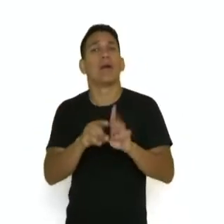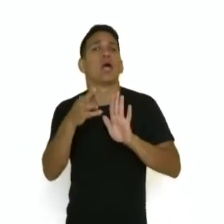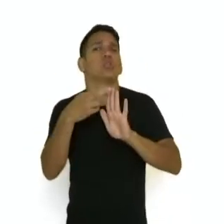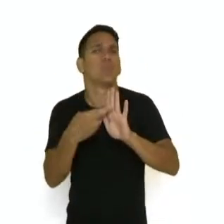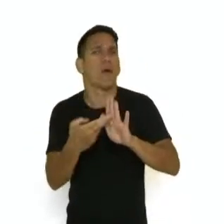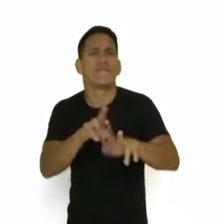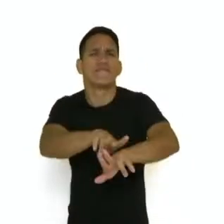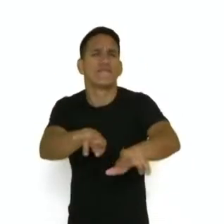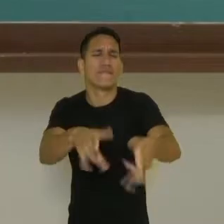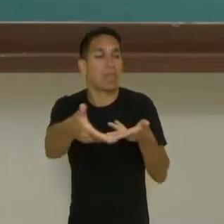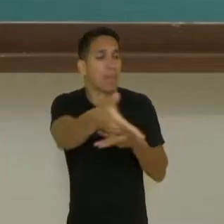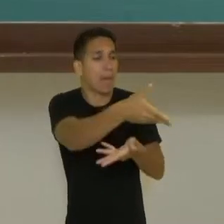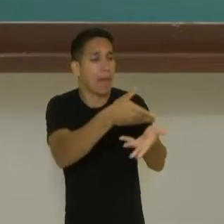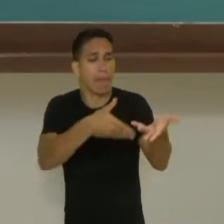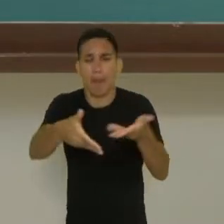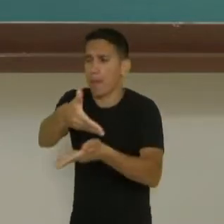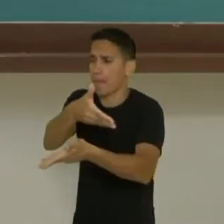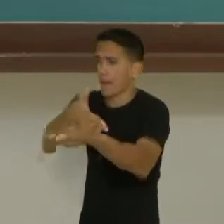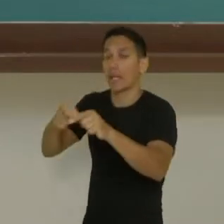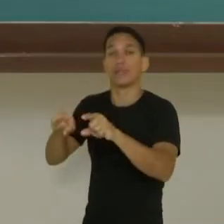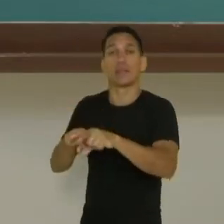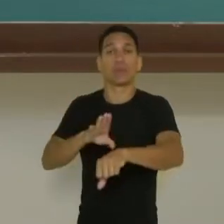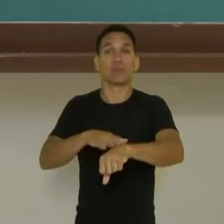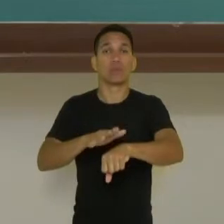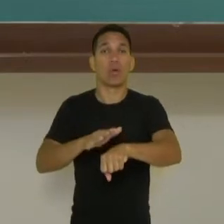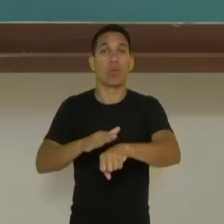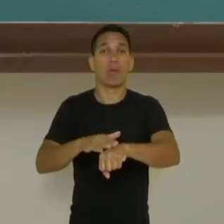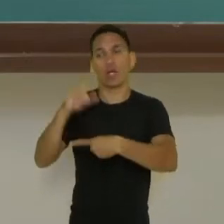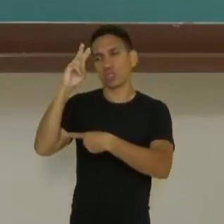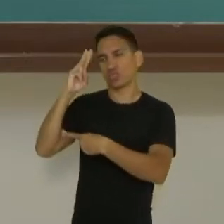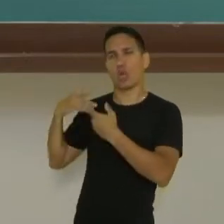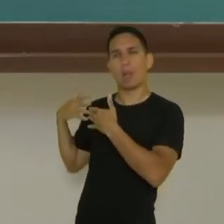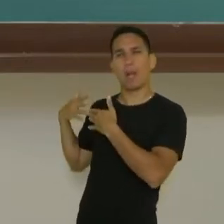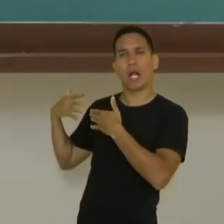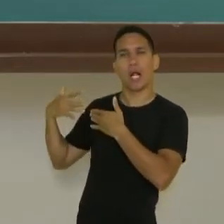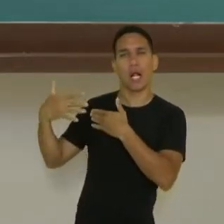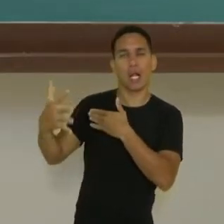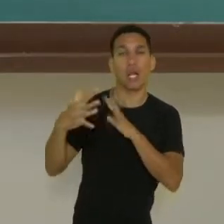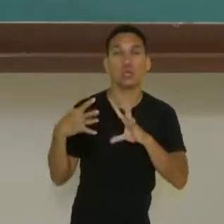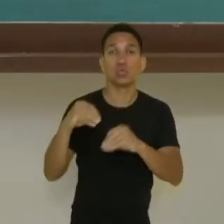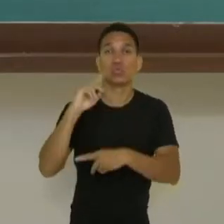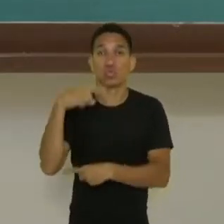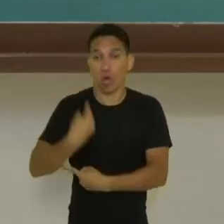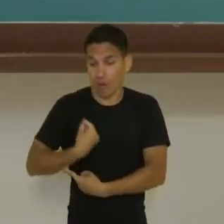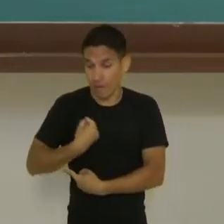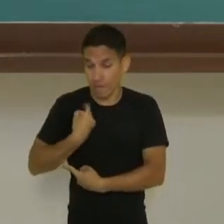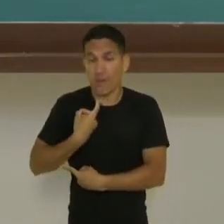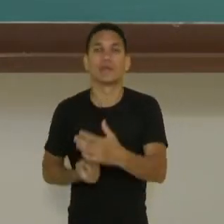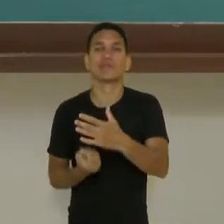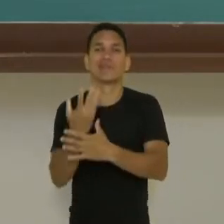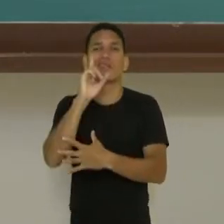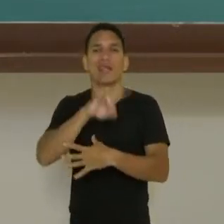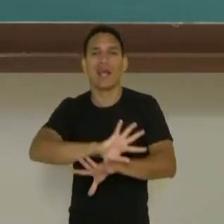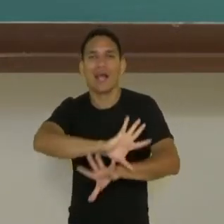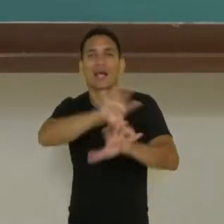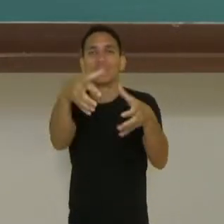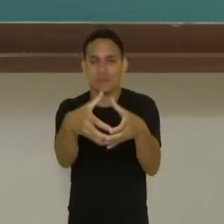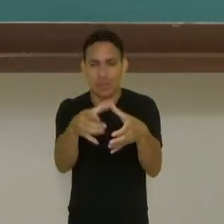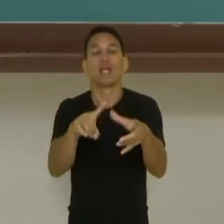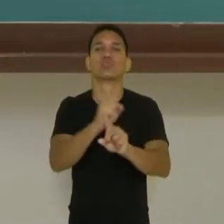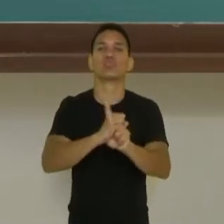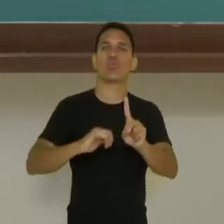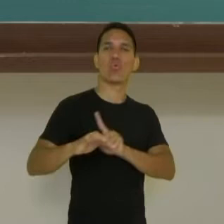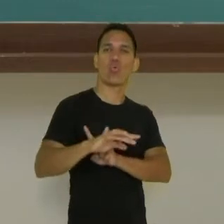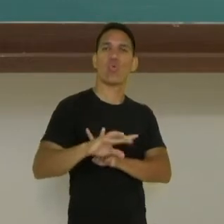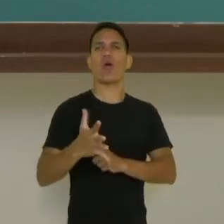interações sociais e tempos históricos. Então, tudo aquilo que vivenciamos que dá sentido muito a uma ideia de sociedade,